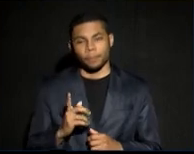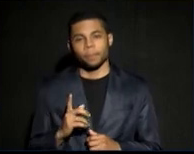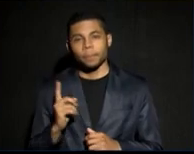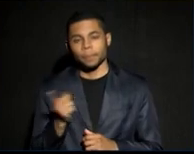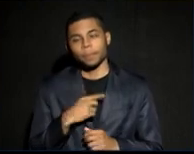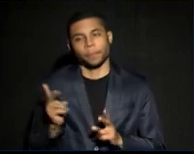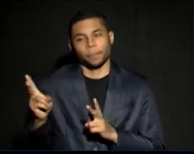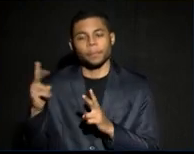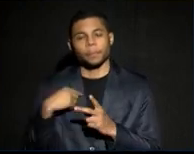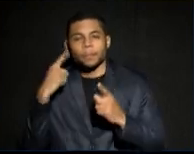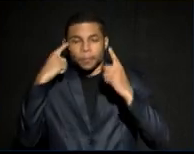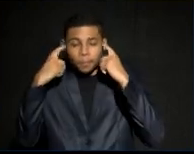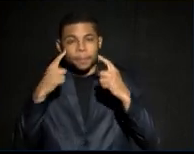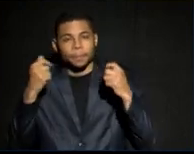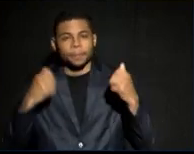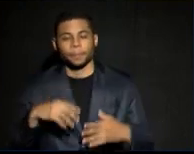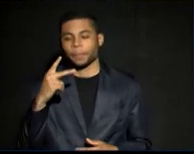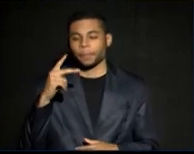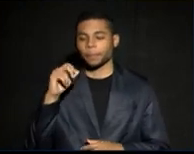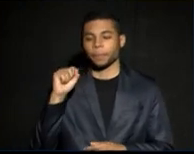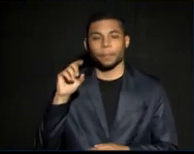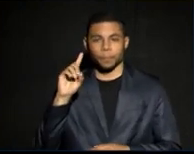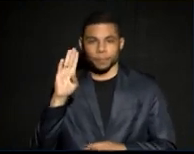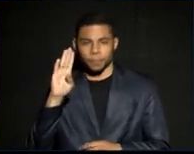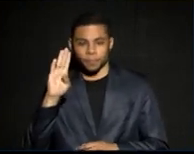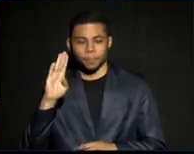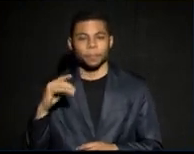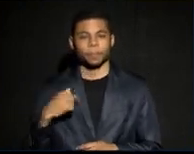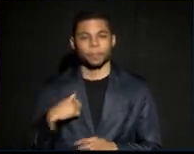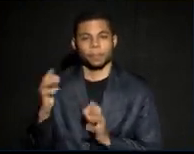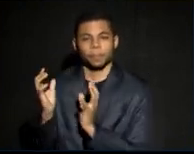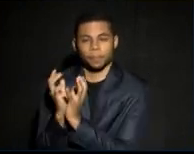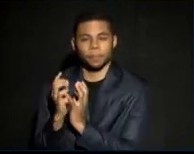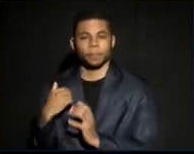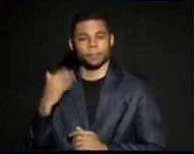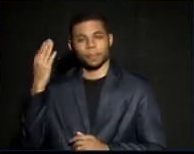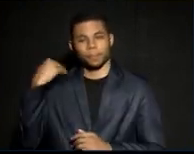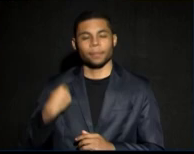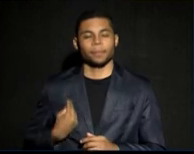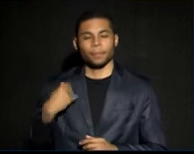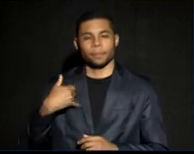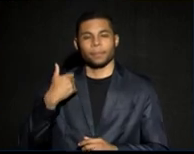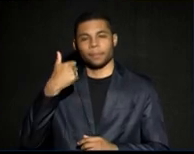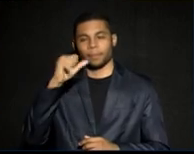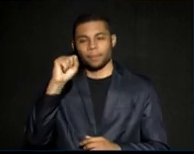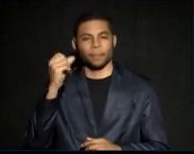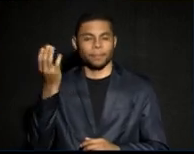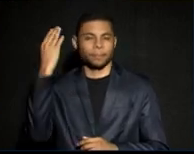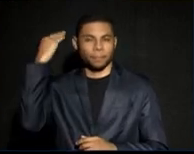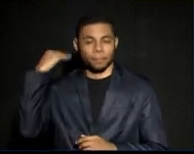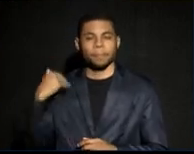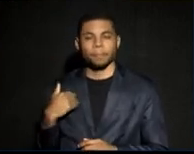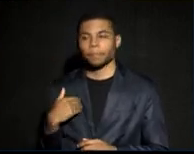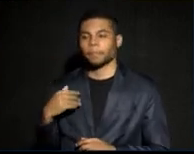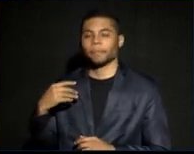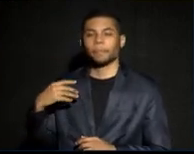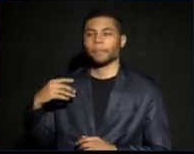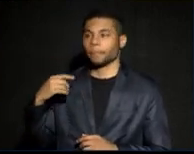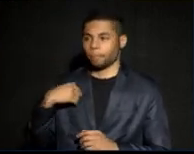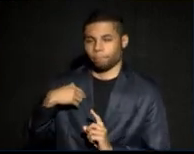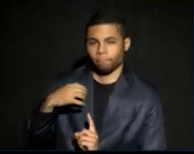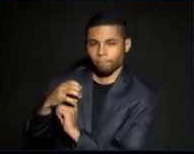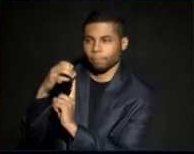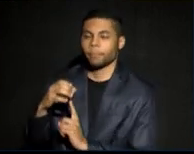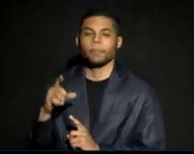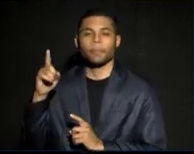e quando você fala sobre o PSDB que é o partido que eu mexi lei no ano passado eu desde os 18 anos de idade e era filiado ao